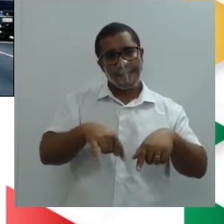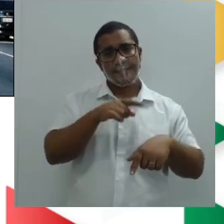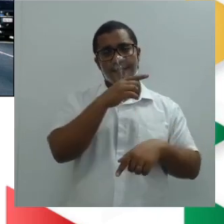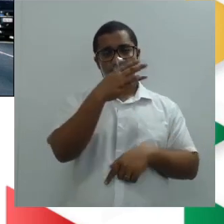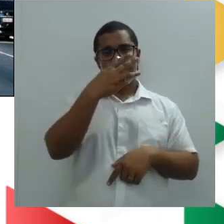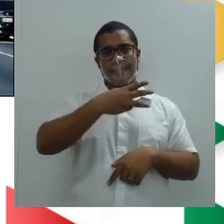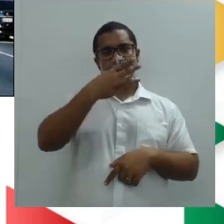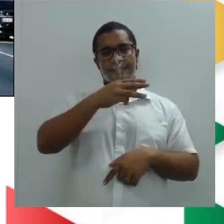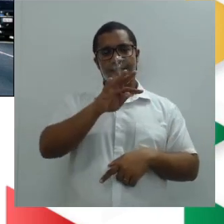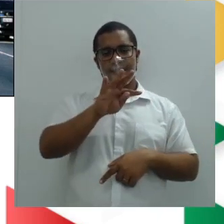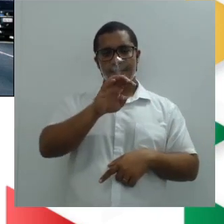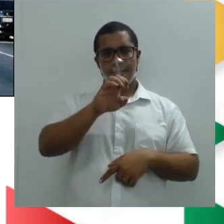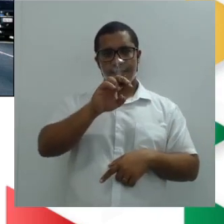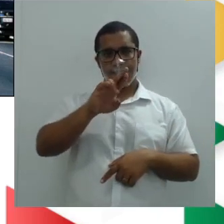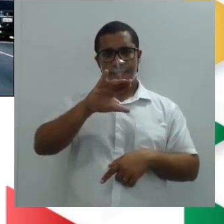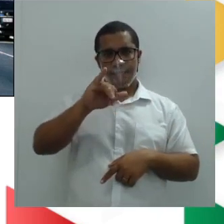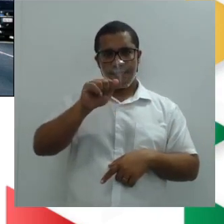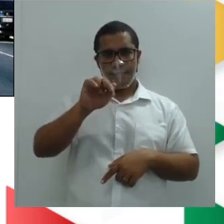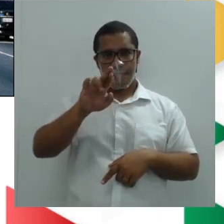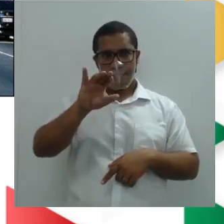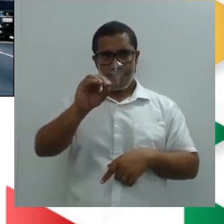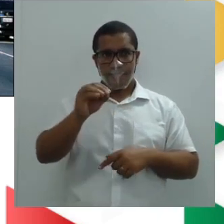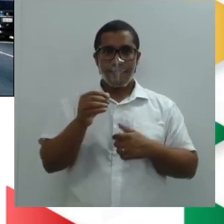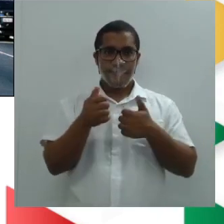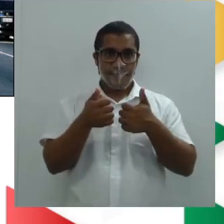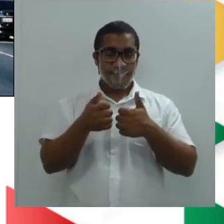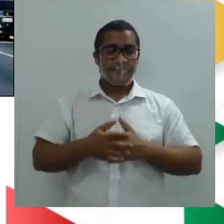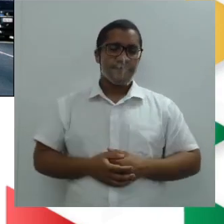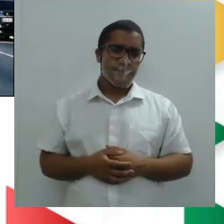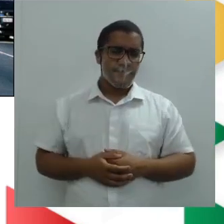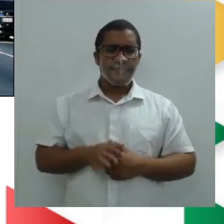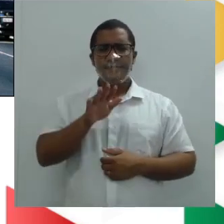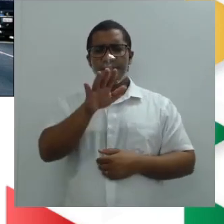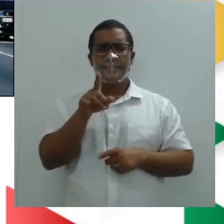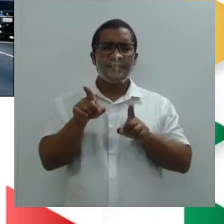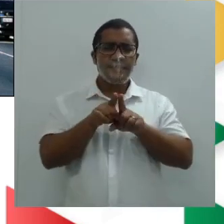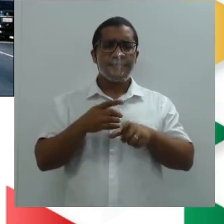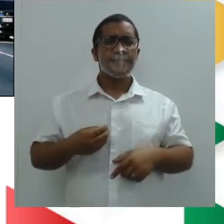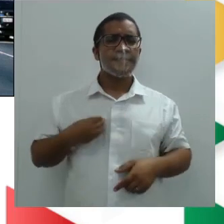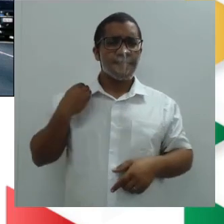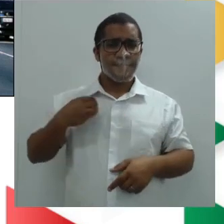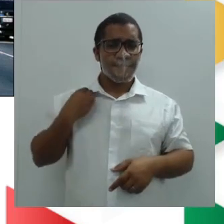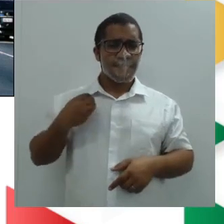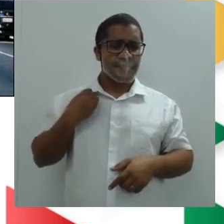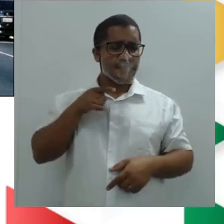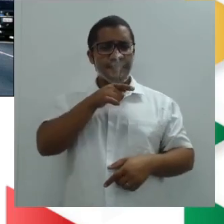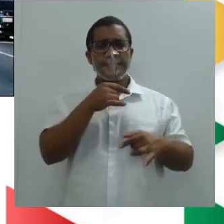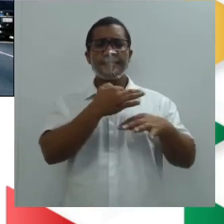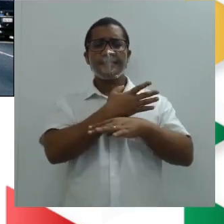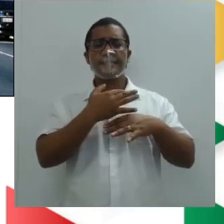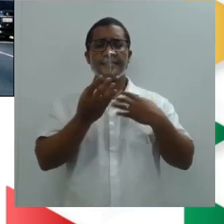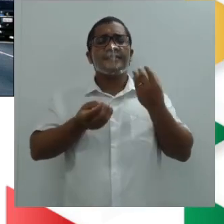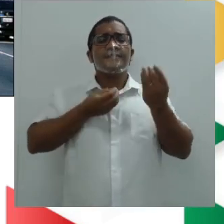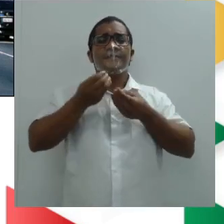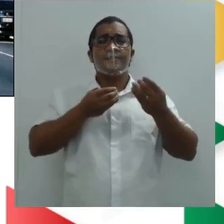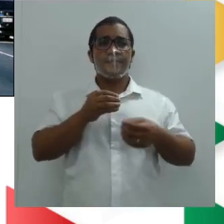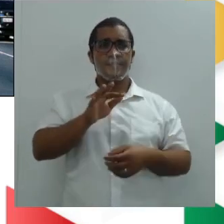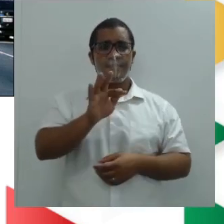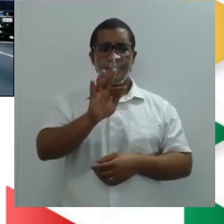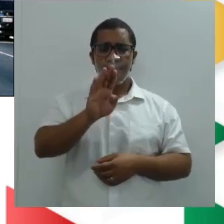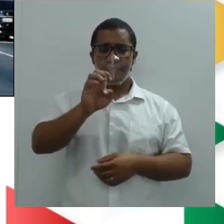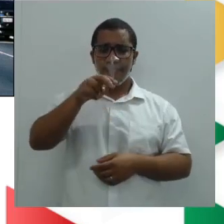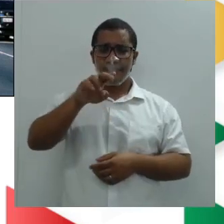serviço terciário, tá certo? Vamos lá. O ritmo de vida é frenético. O que é o ritmo de